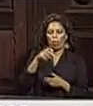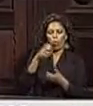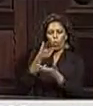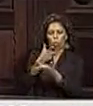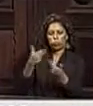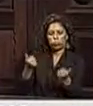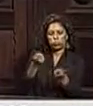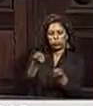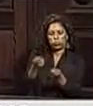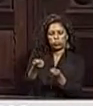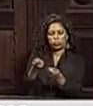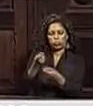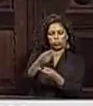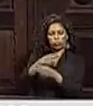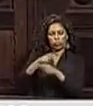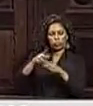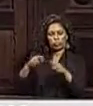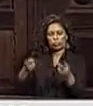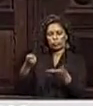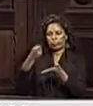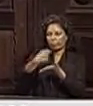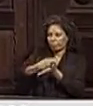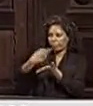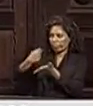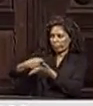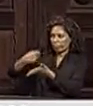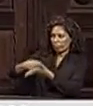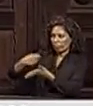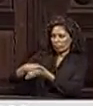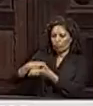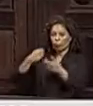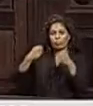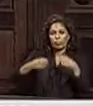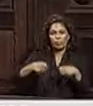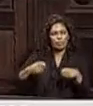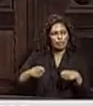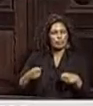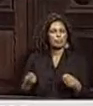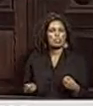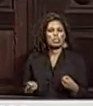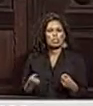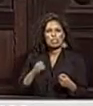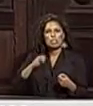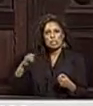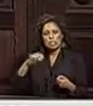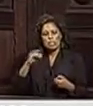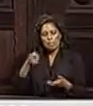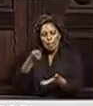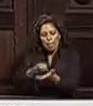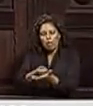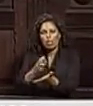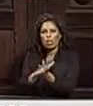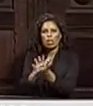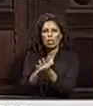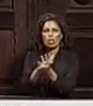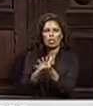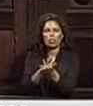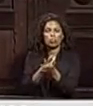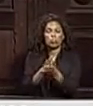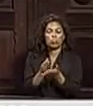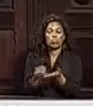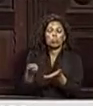A indústria de máquinas e equipamentos francesa. É disso que nós estamos falando. Então completa-se um cerco que começa com a entrega do